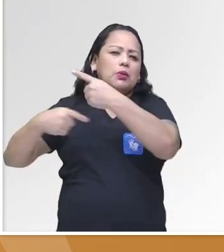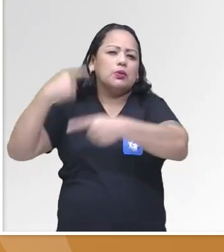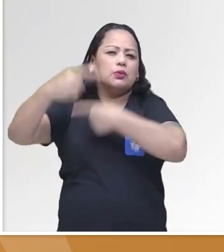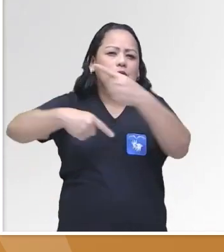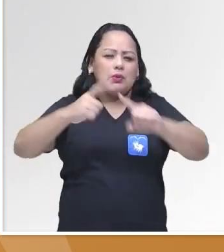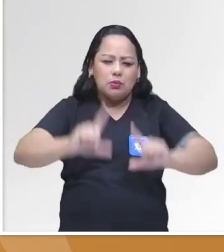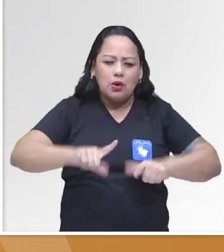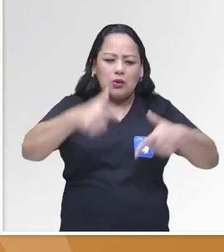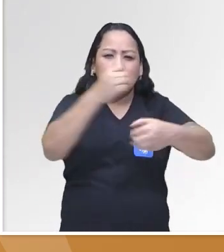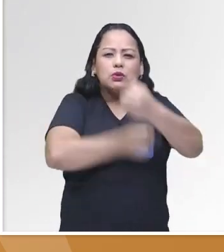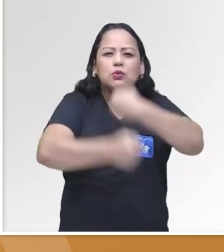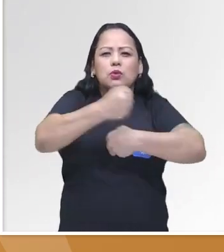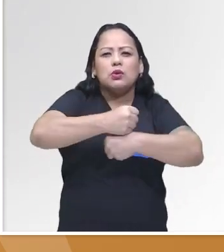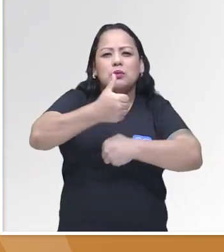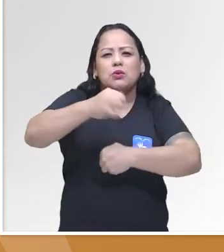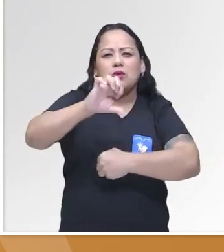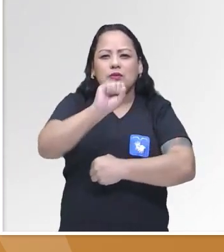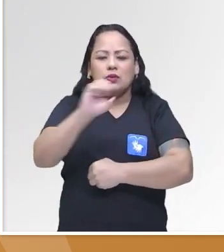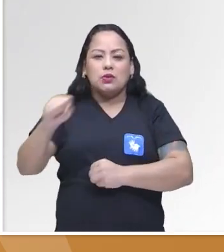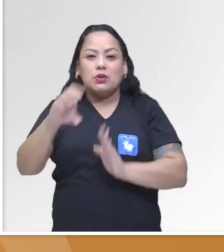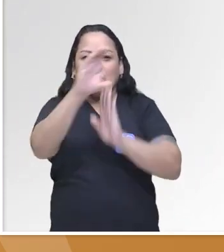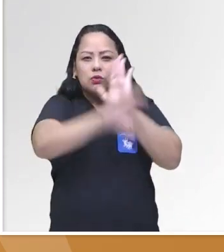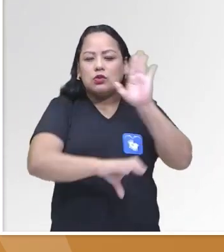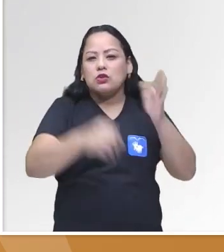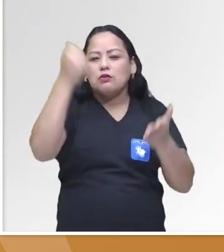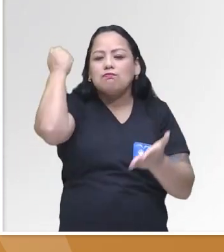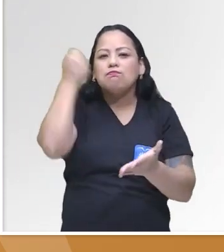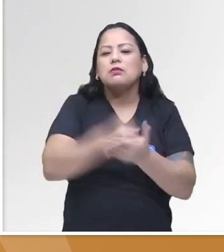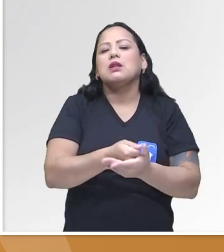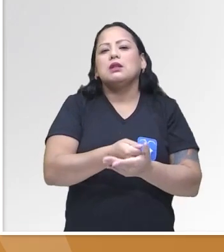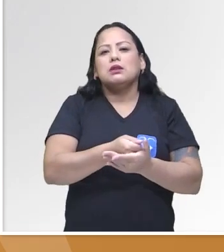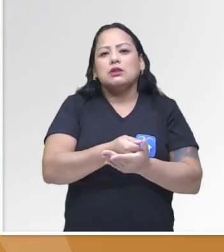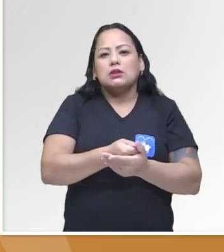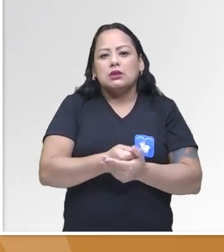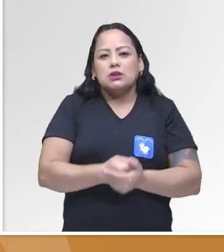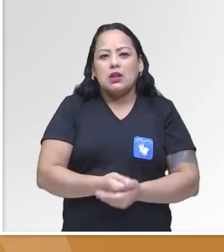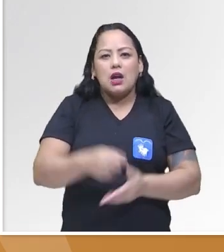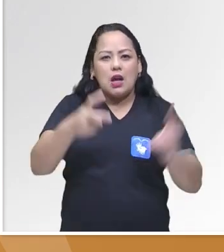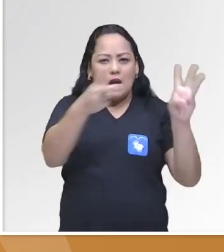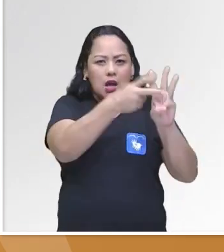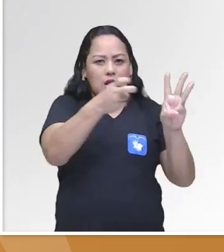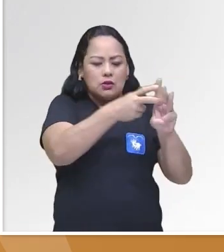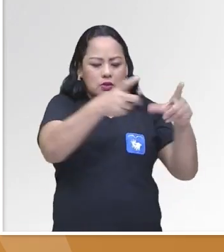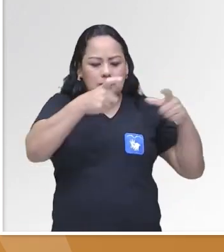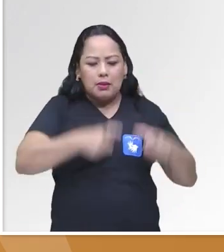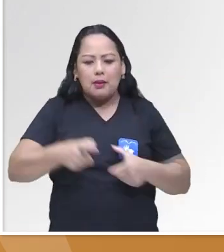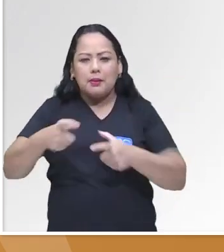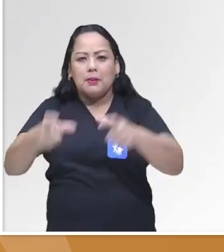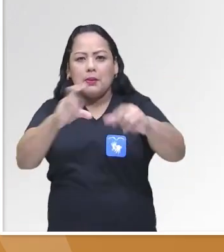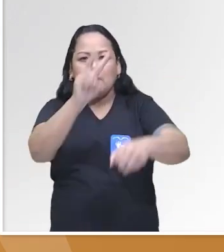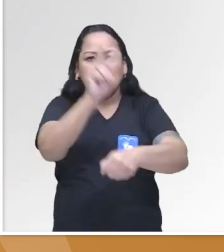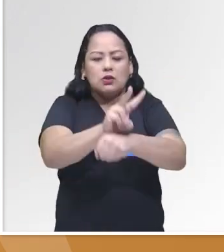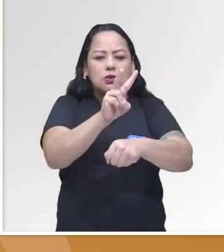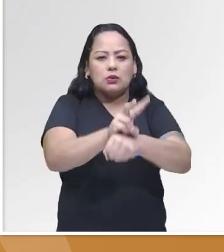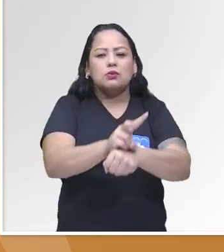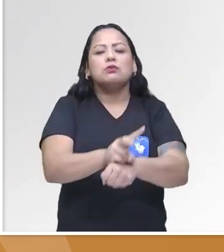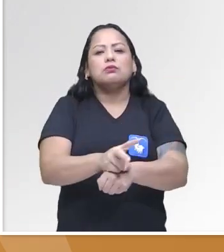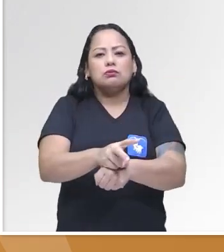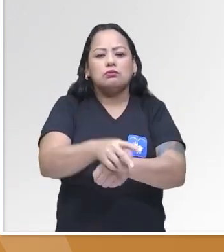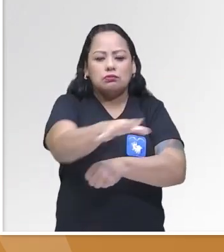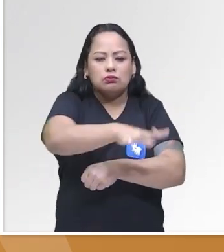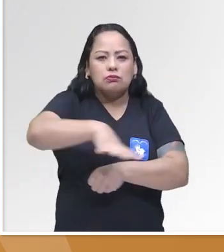1988, como vocês viram, é que a Constituição garante aos índios as áreas de preservação e reserva